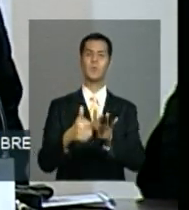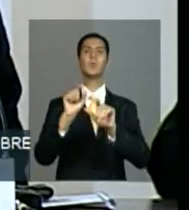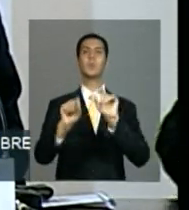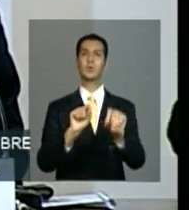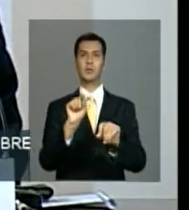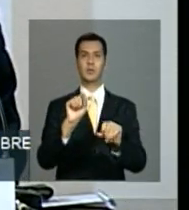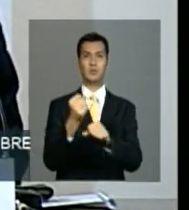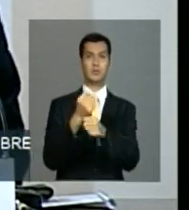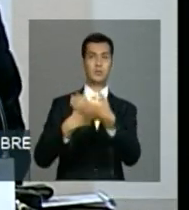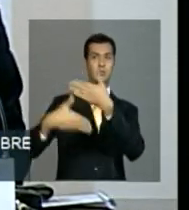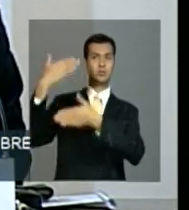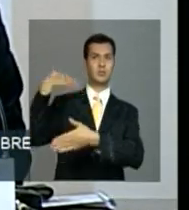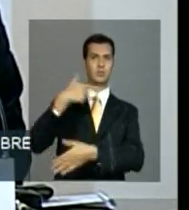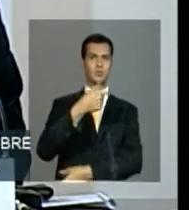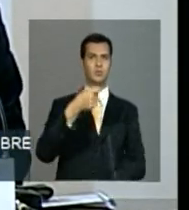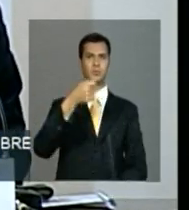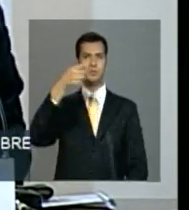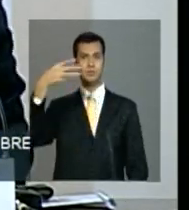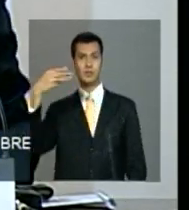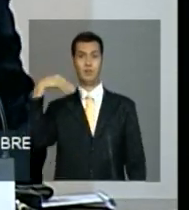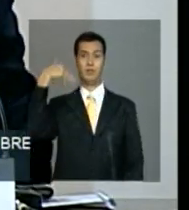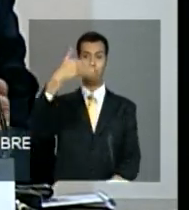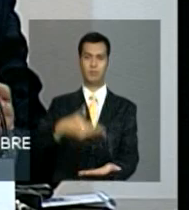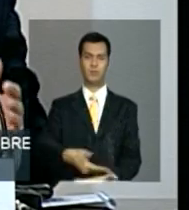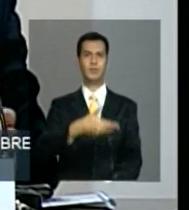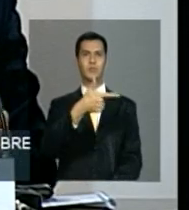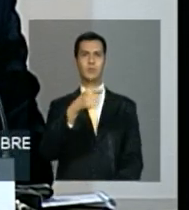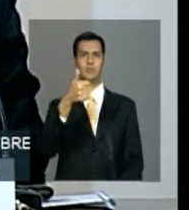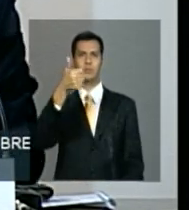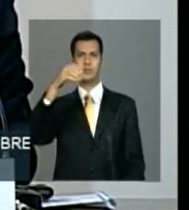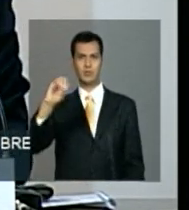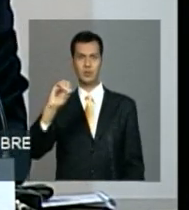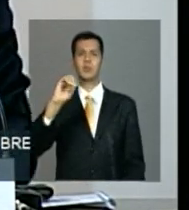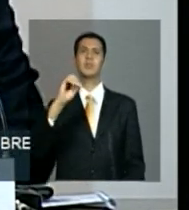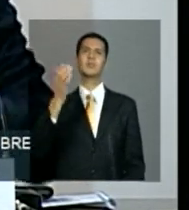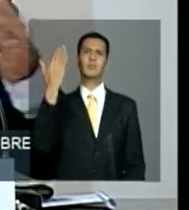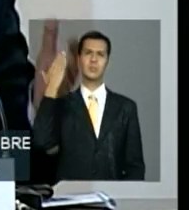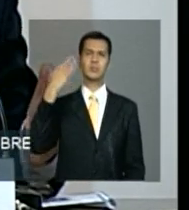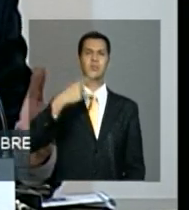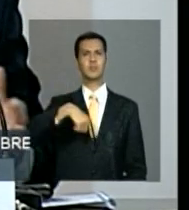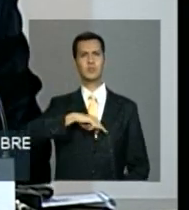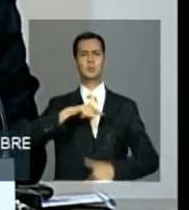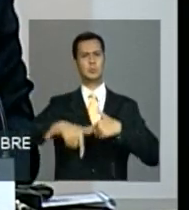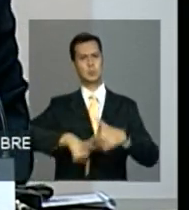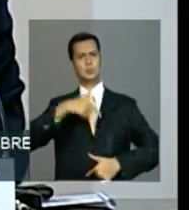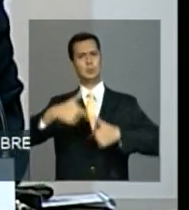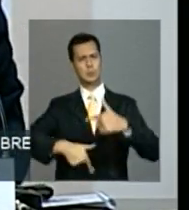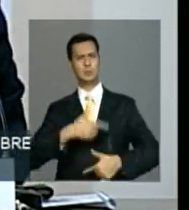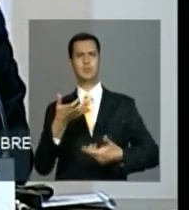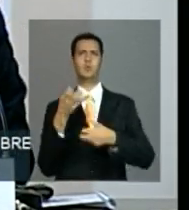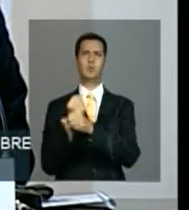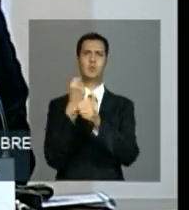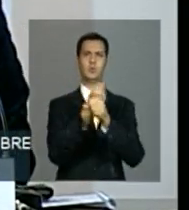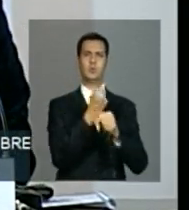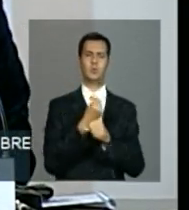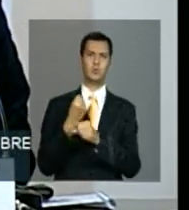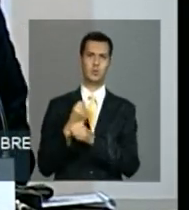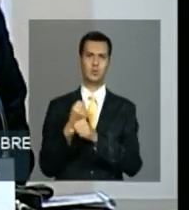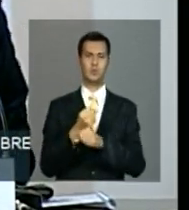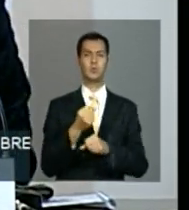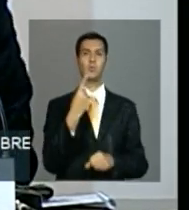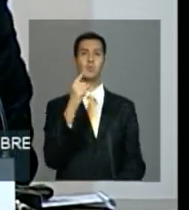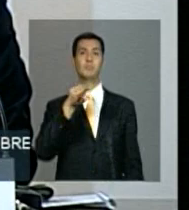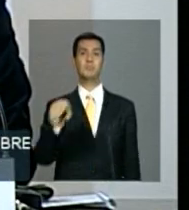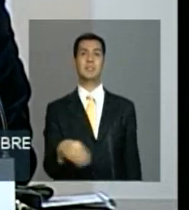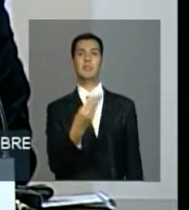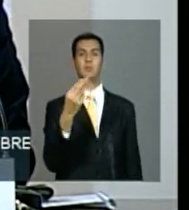e 2010 naquele esforço que foi feito para a construção de 1 milhão de cisternas na realidade nós